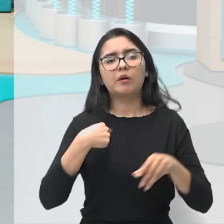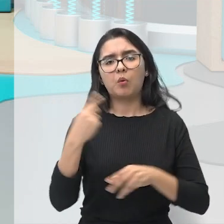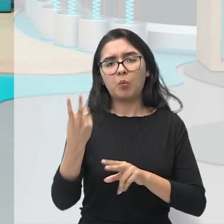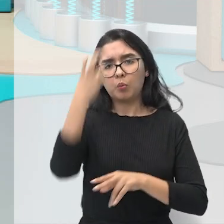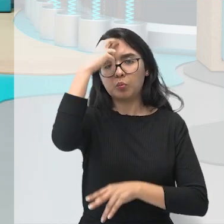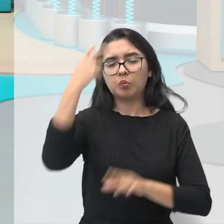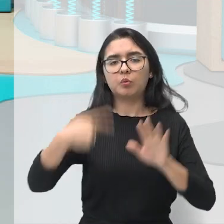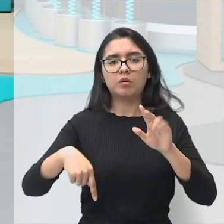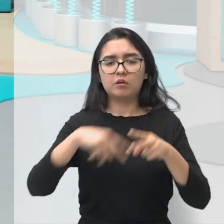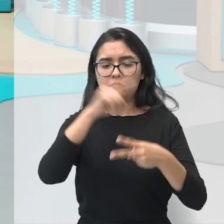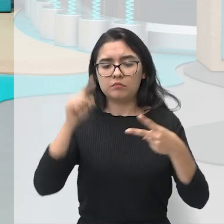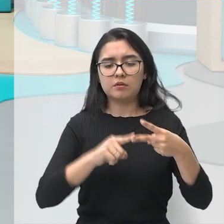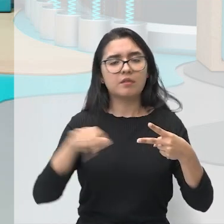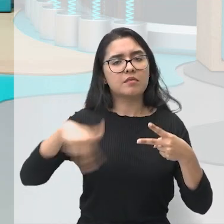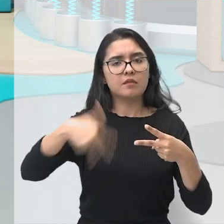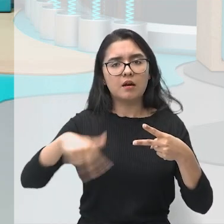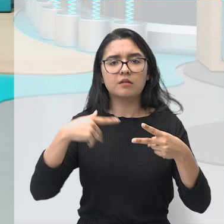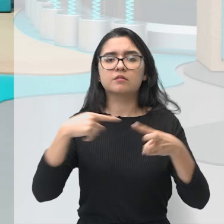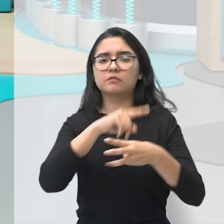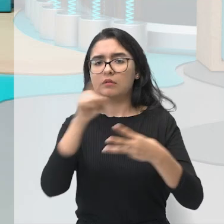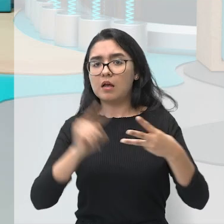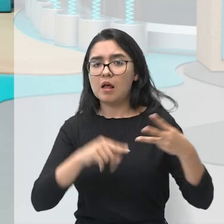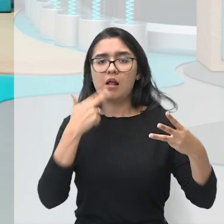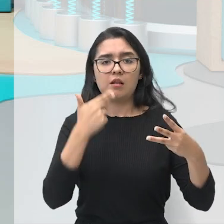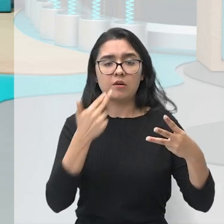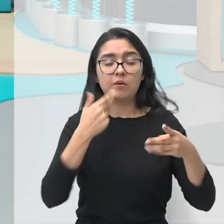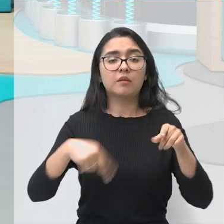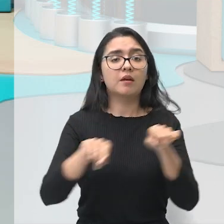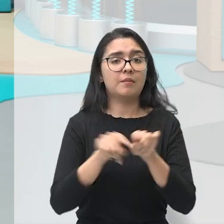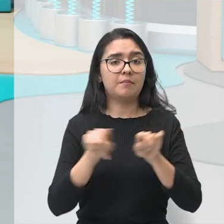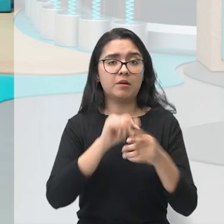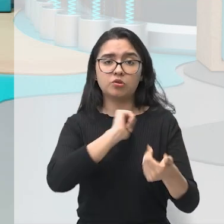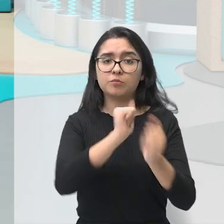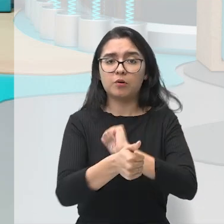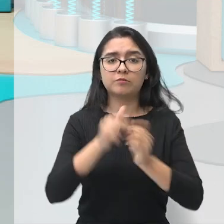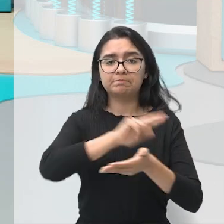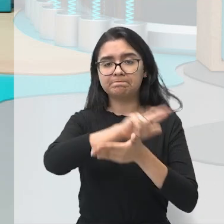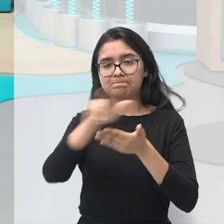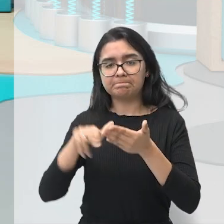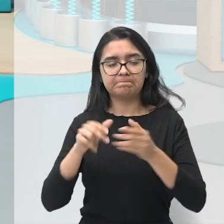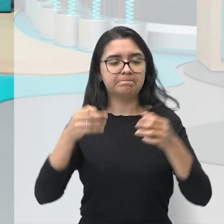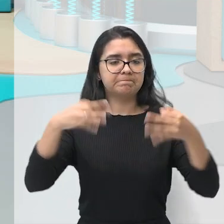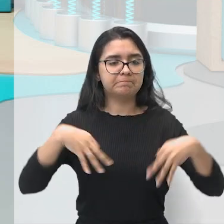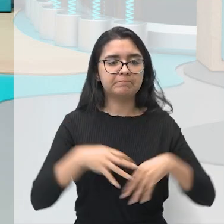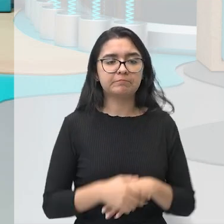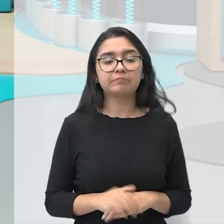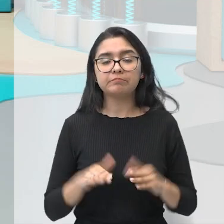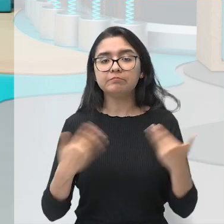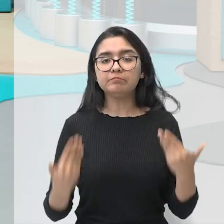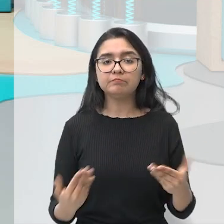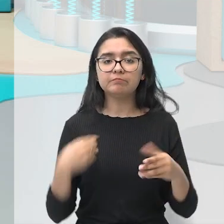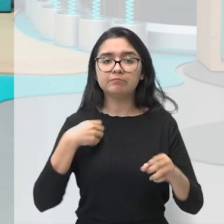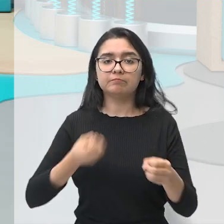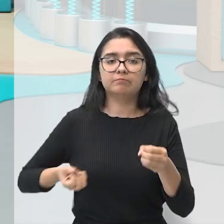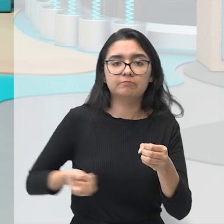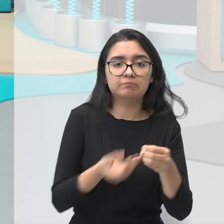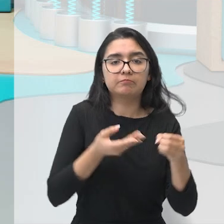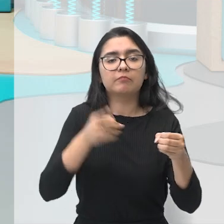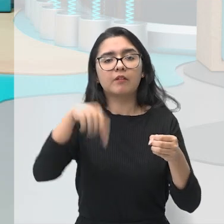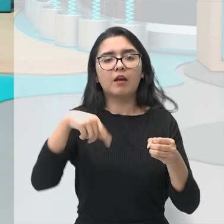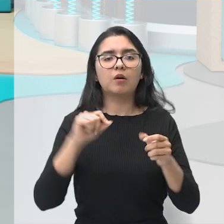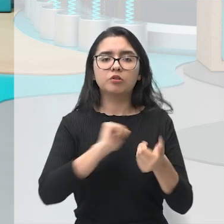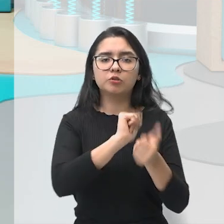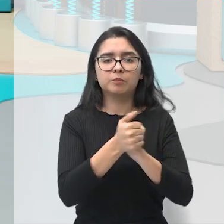né? A sua língua e também os seus jogos. Perfeito? Bom, a bocha ela é um esporte